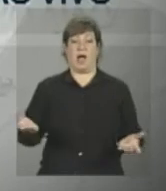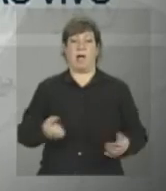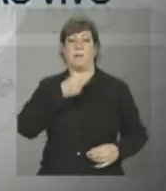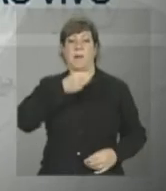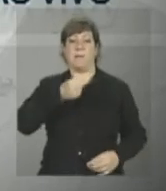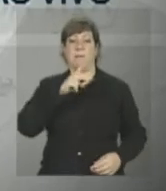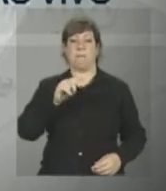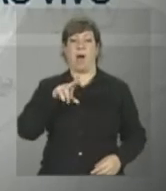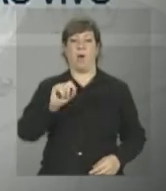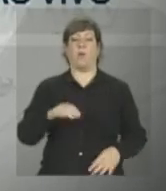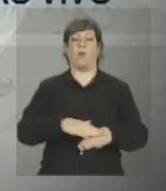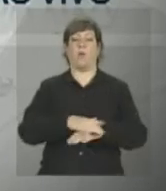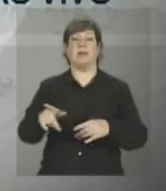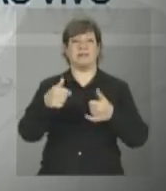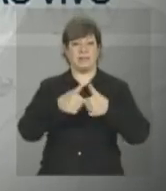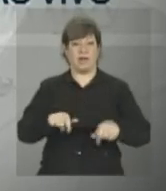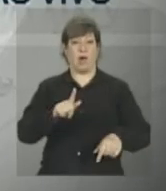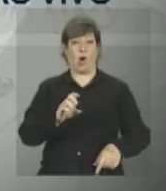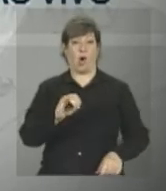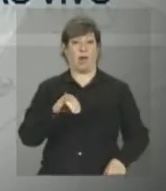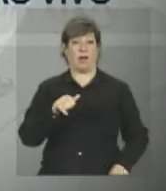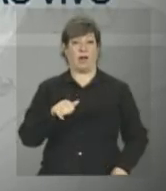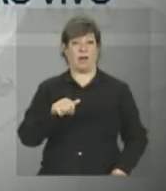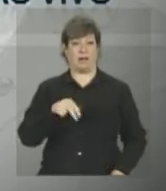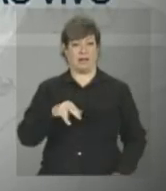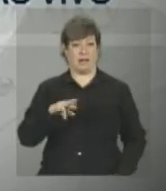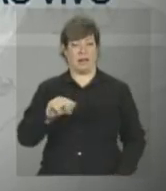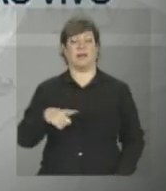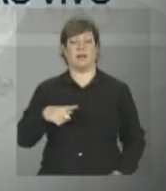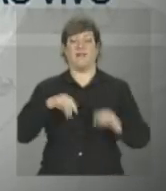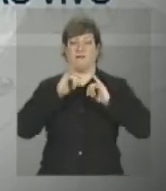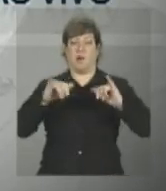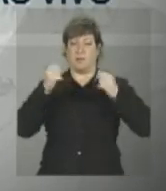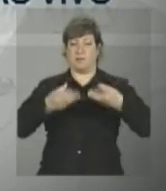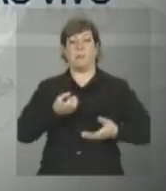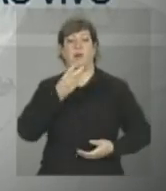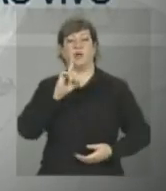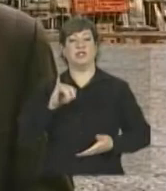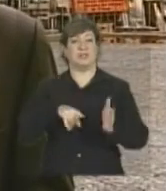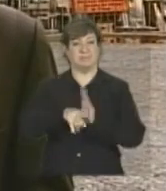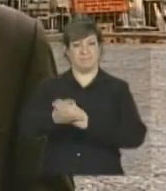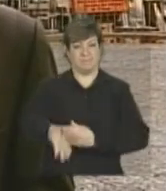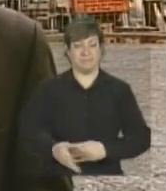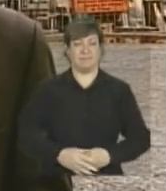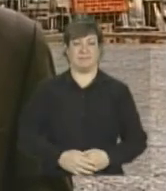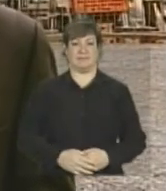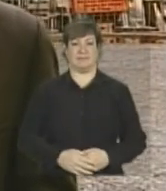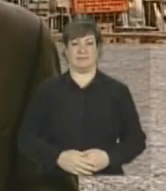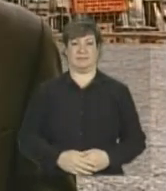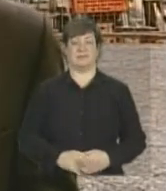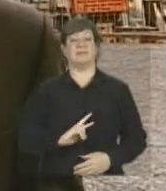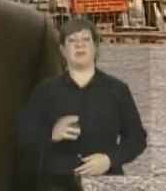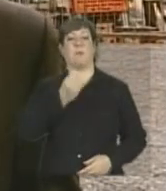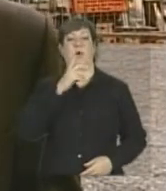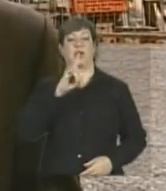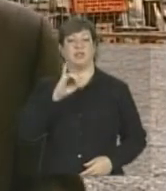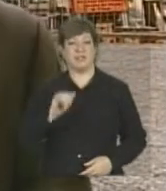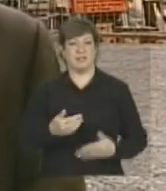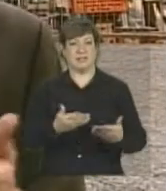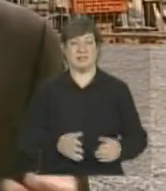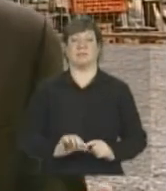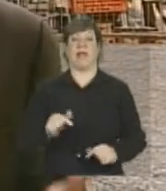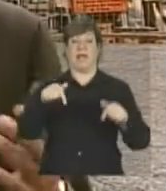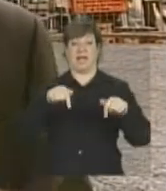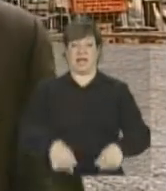repórter Paulo la salvia que está em Goianira e tem as informações Bom dia Paulo Oi bom dia